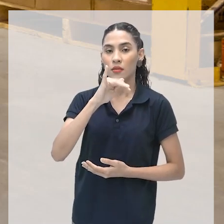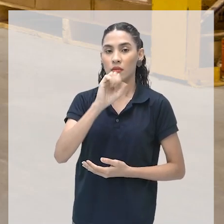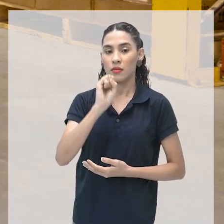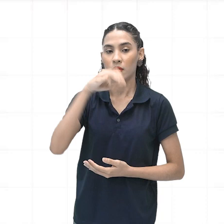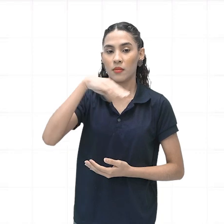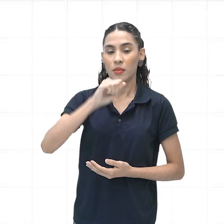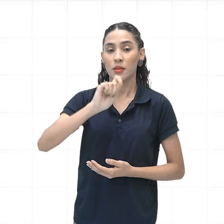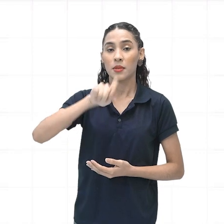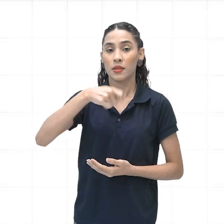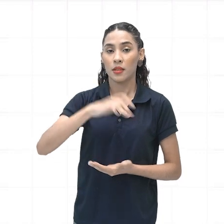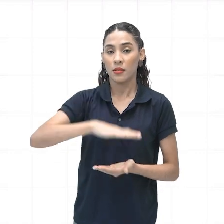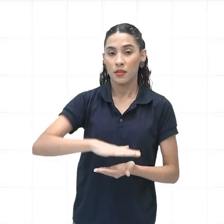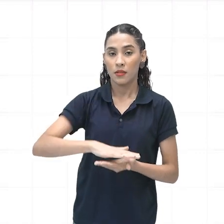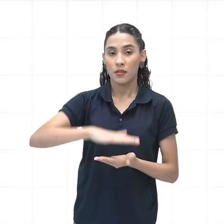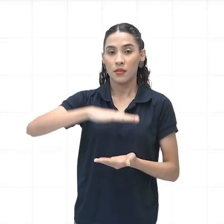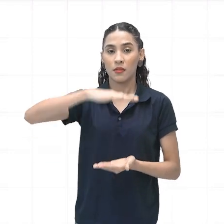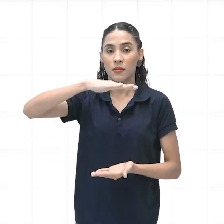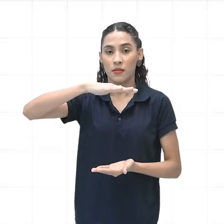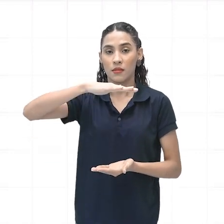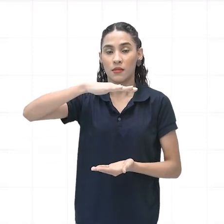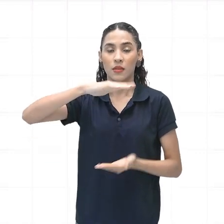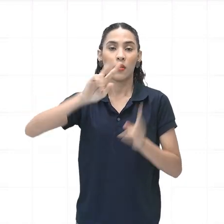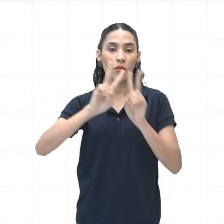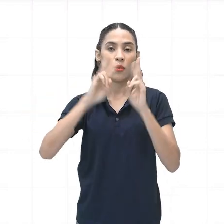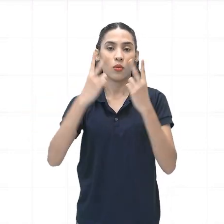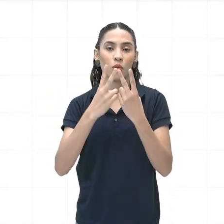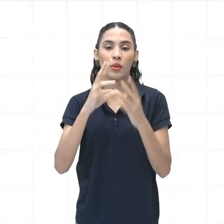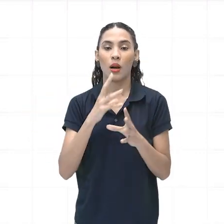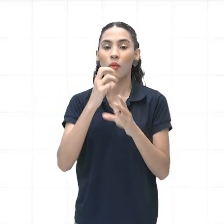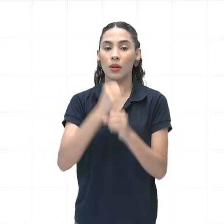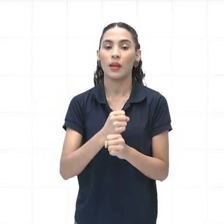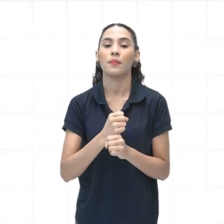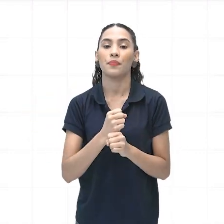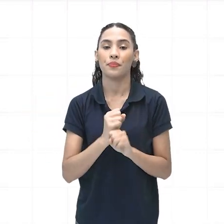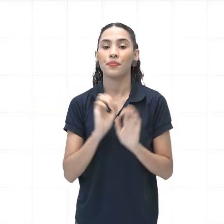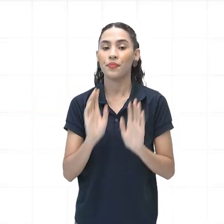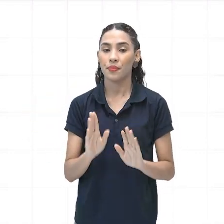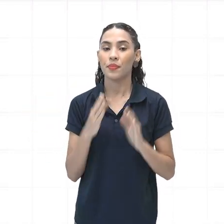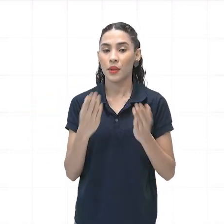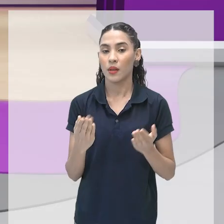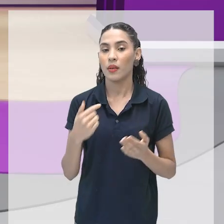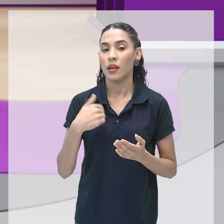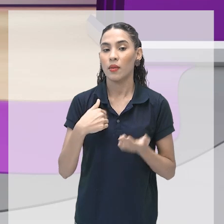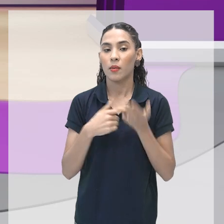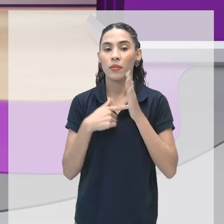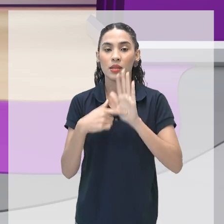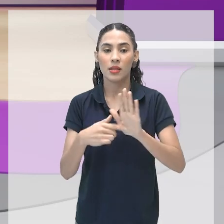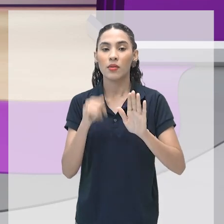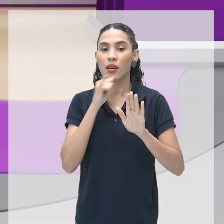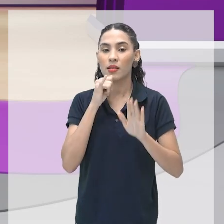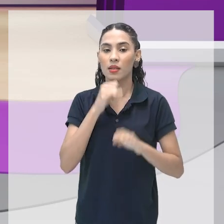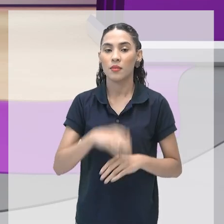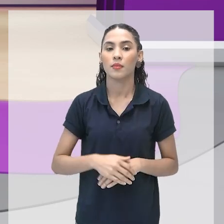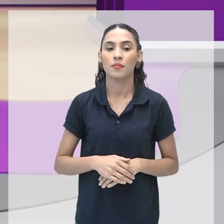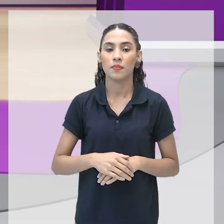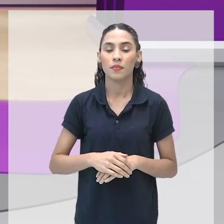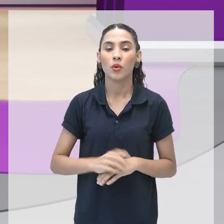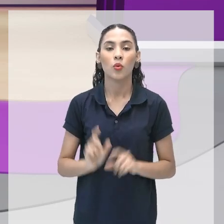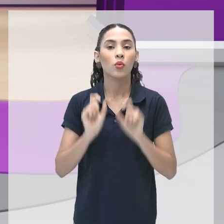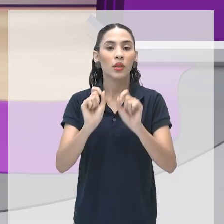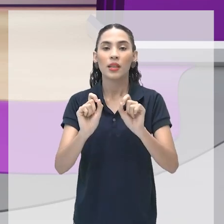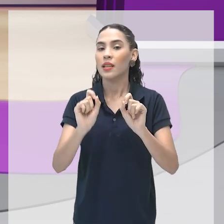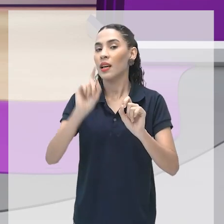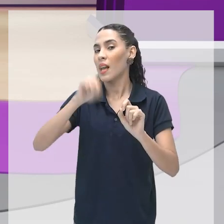nossa aula, né? Calcular o volume do prisma, certo? Então, eu trouxe aqui para vocês o